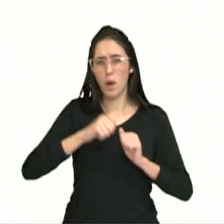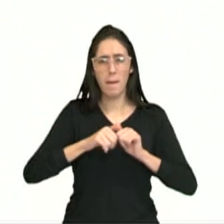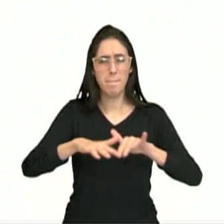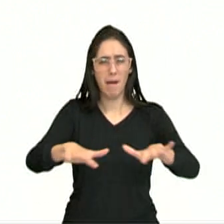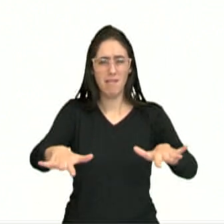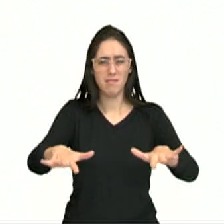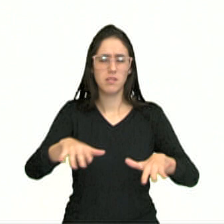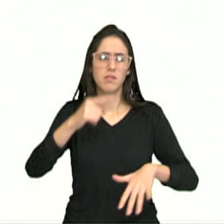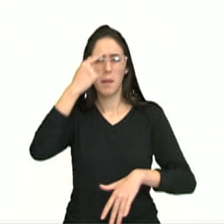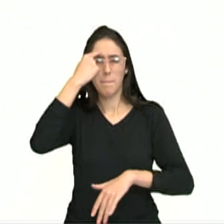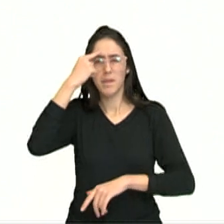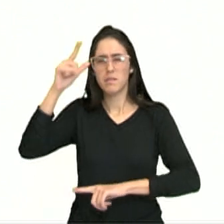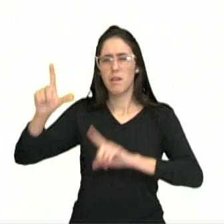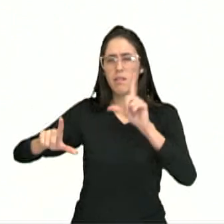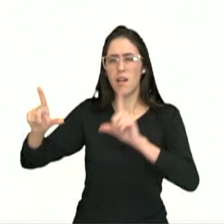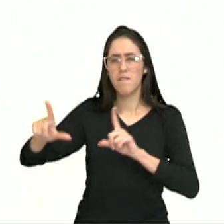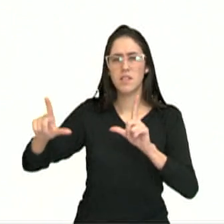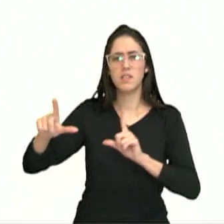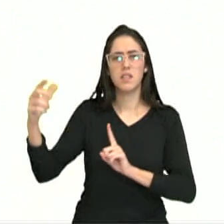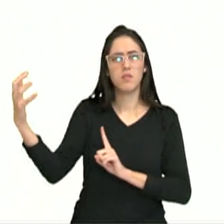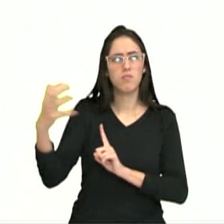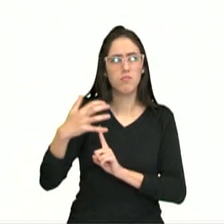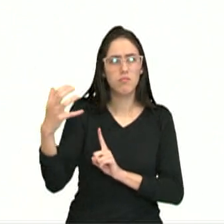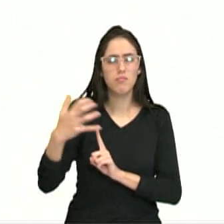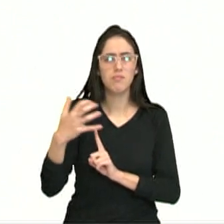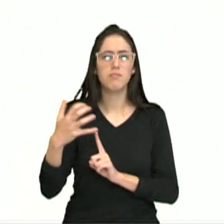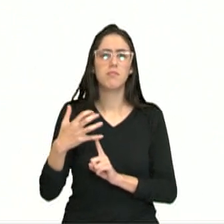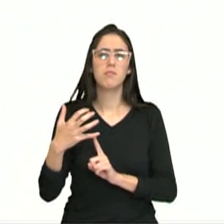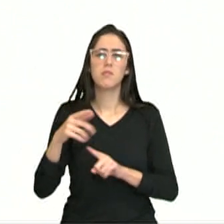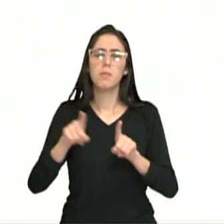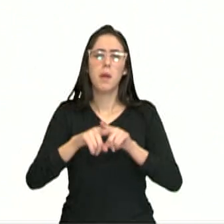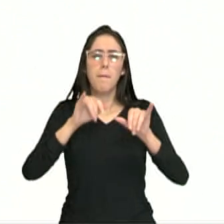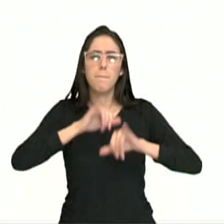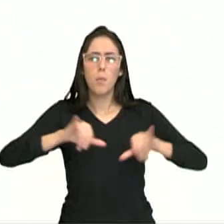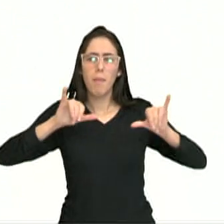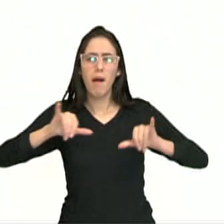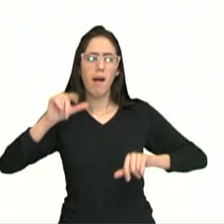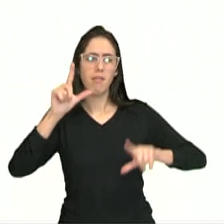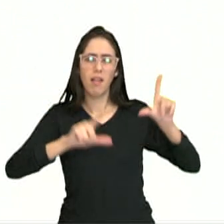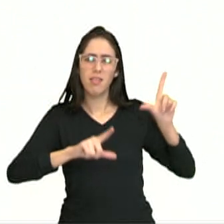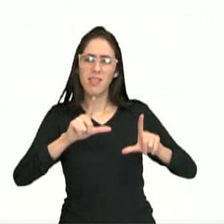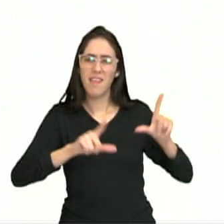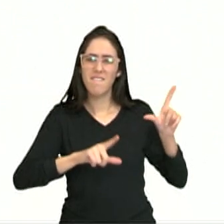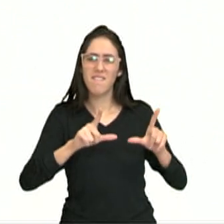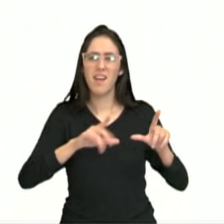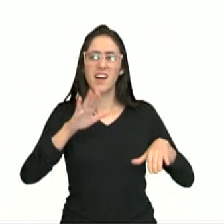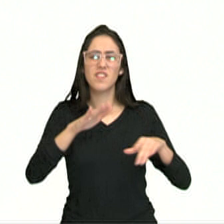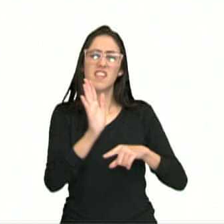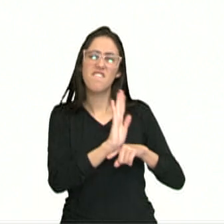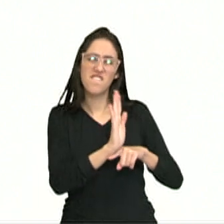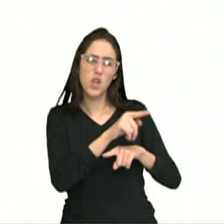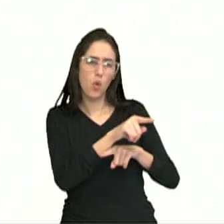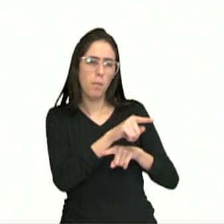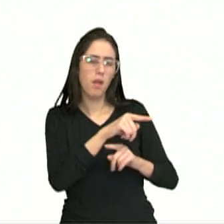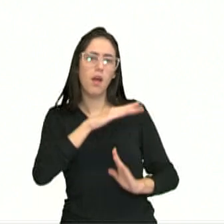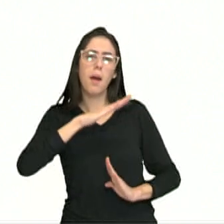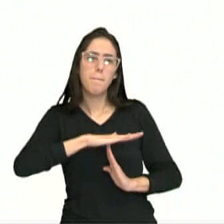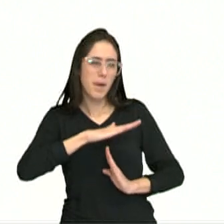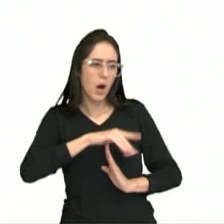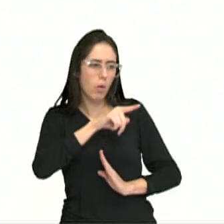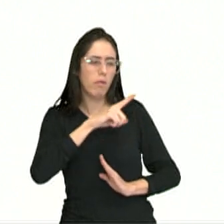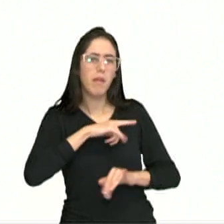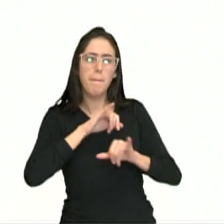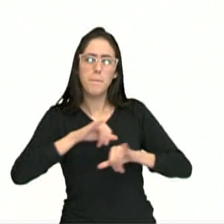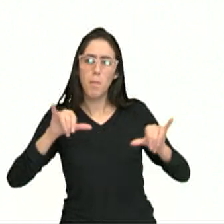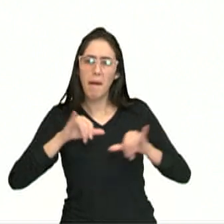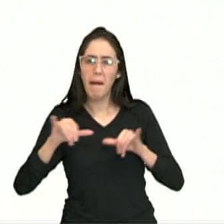pensar na televisão, na influência, nas propagandas mesmo, nos intervalos que tem entre os programas televisivos, tem uma